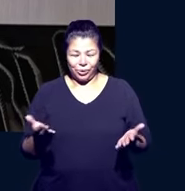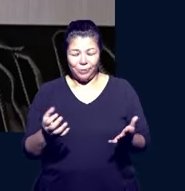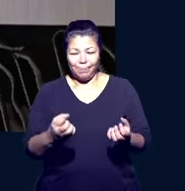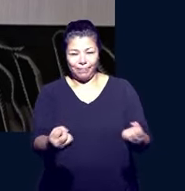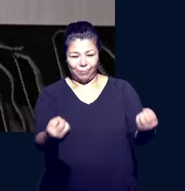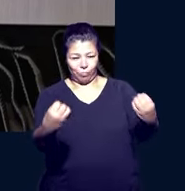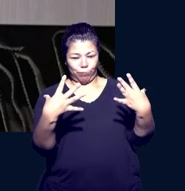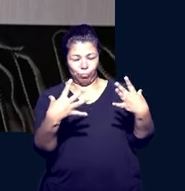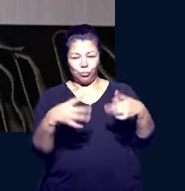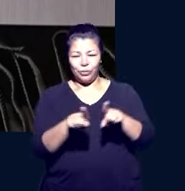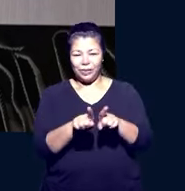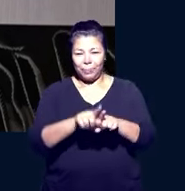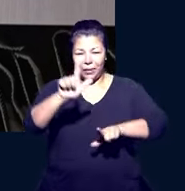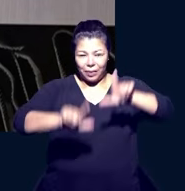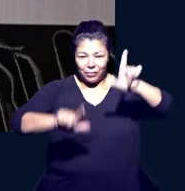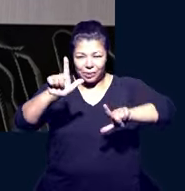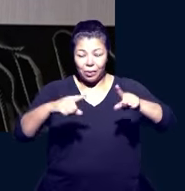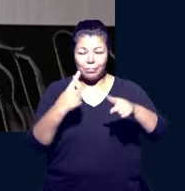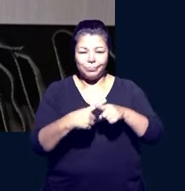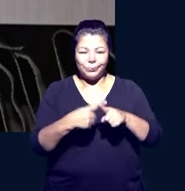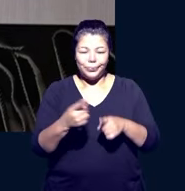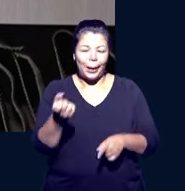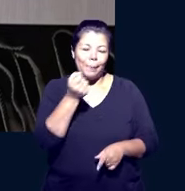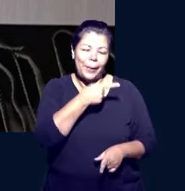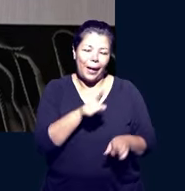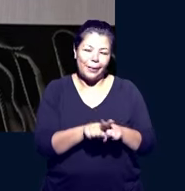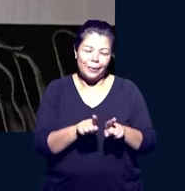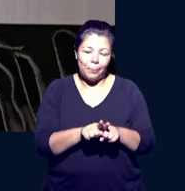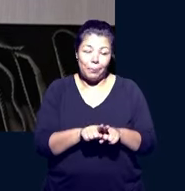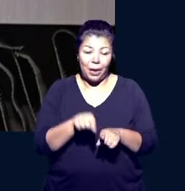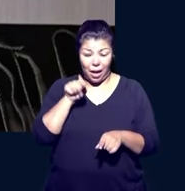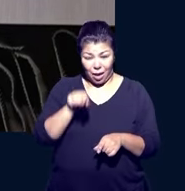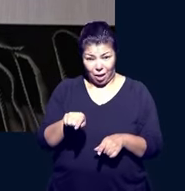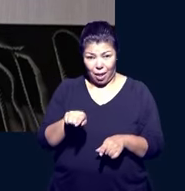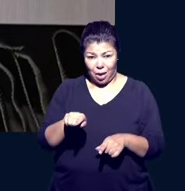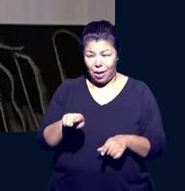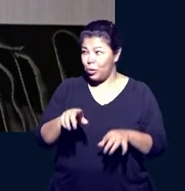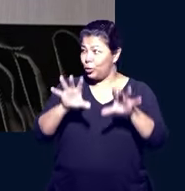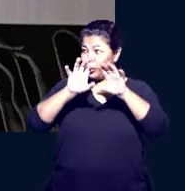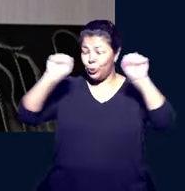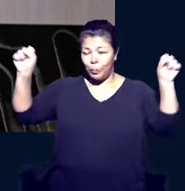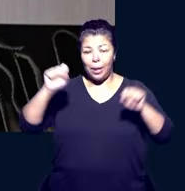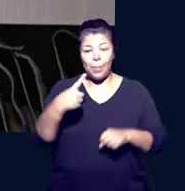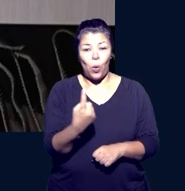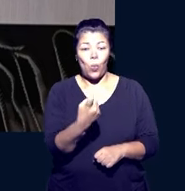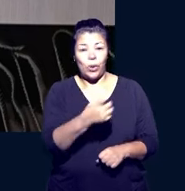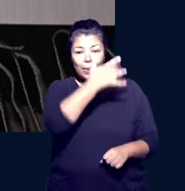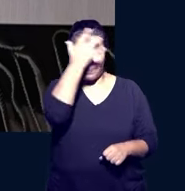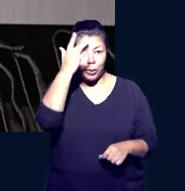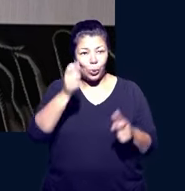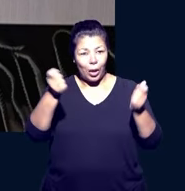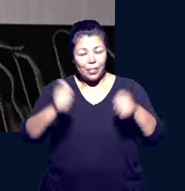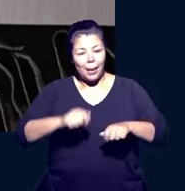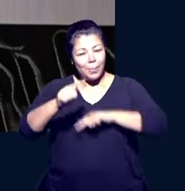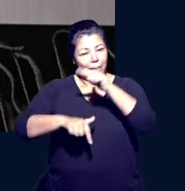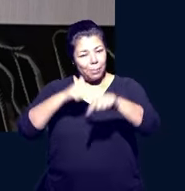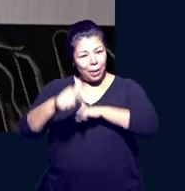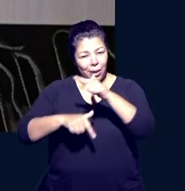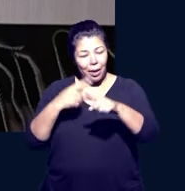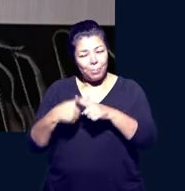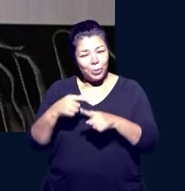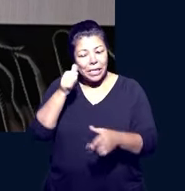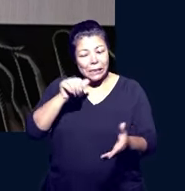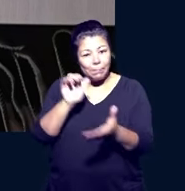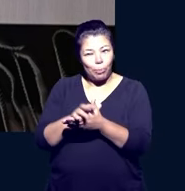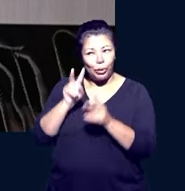mulher pode ver na televisão se você foi mesmo porque o Supremo trabalha em TV aberta Talvez um dos raros casos do